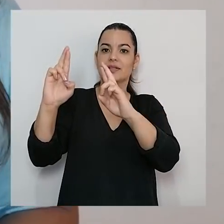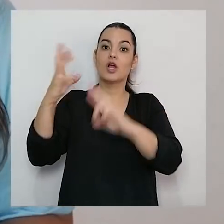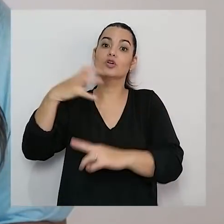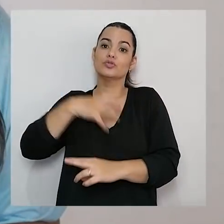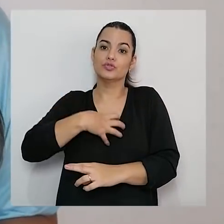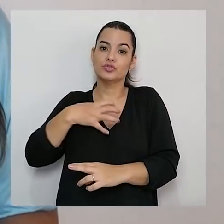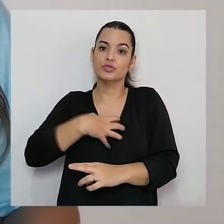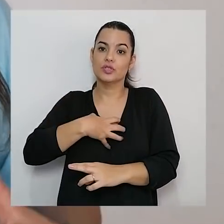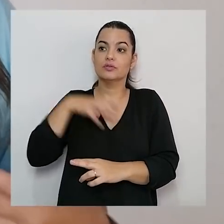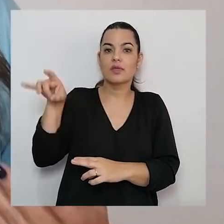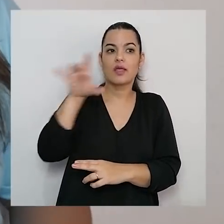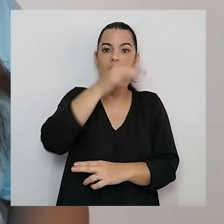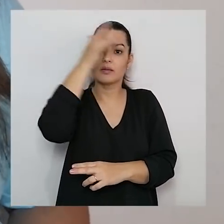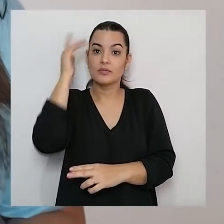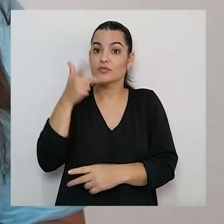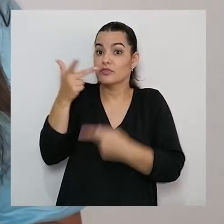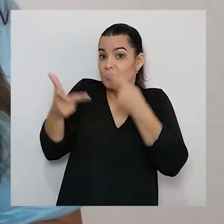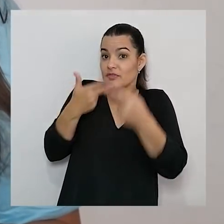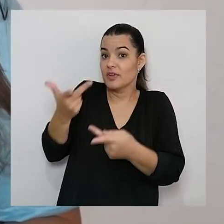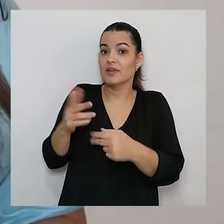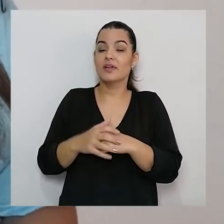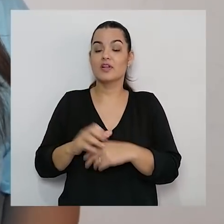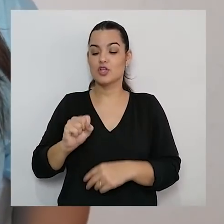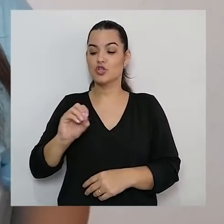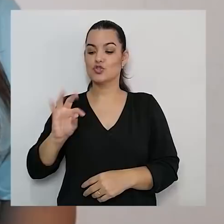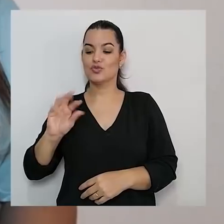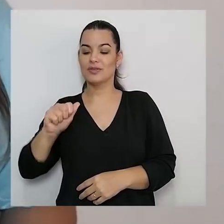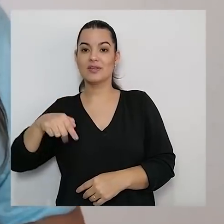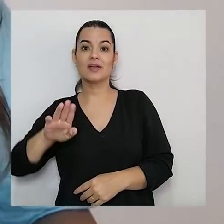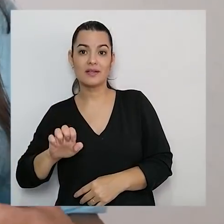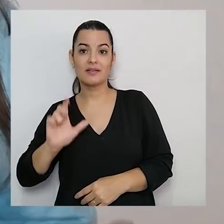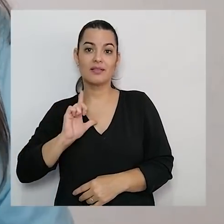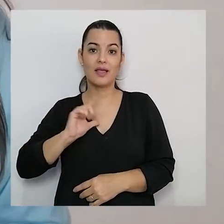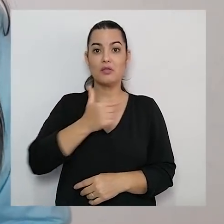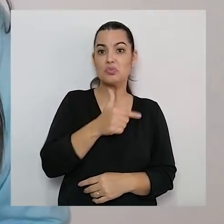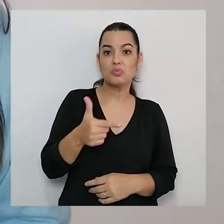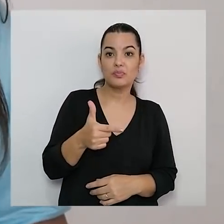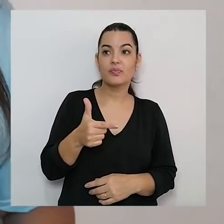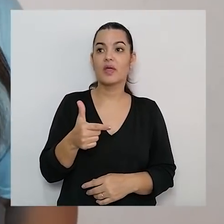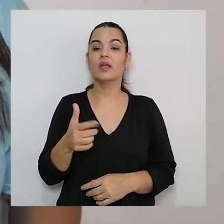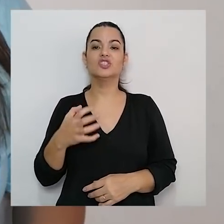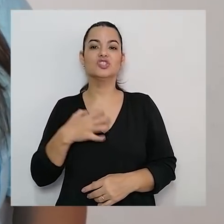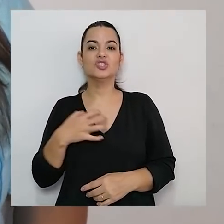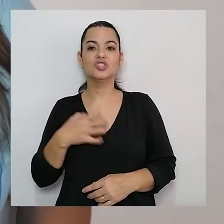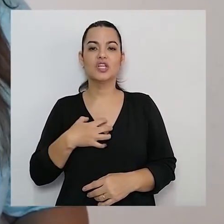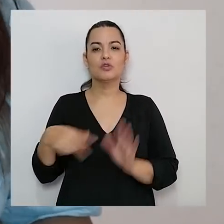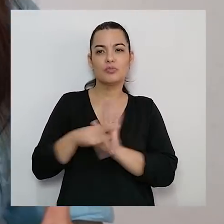nós respeitarmos o jeito de falar das pessoas, com sotaque, sem sotaque,